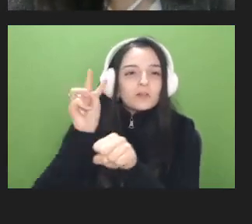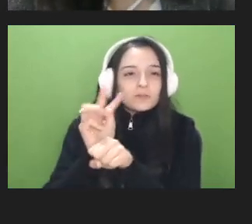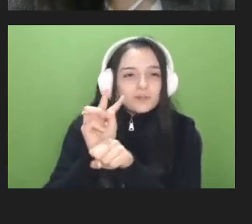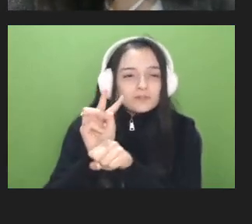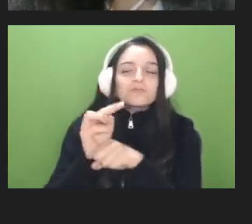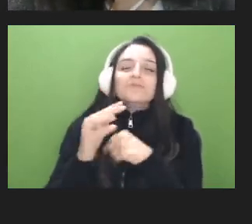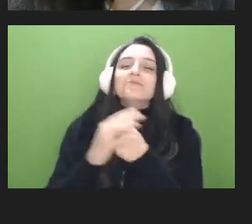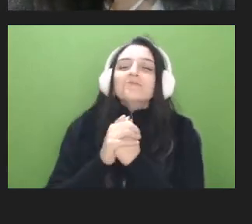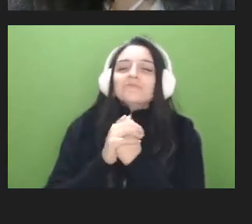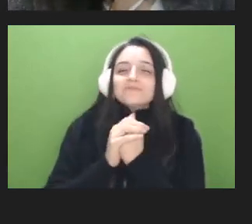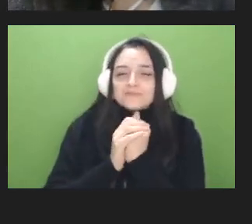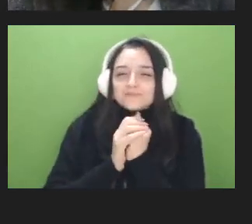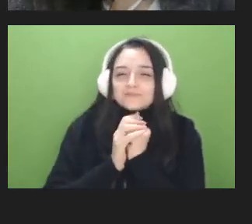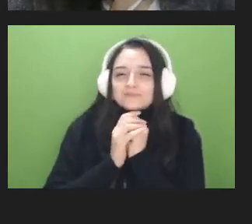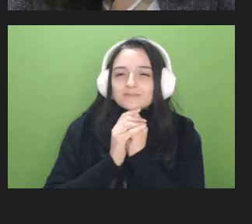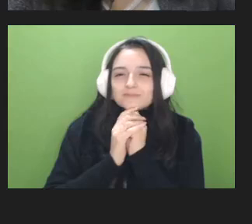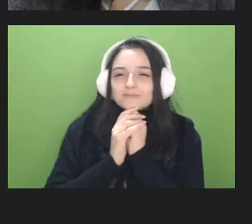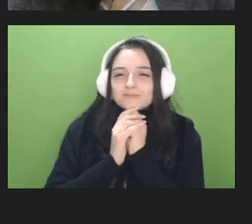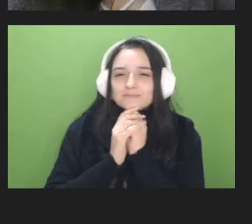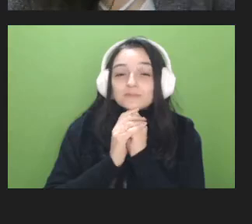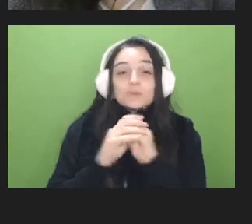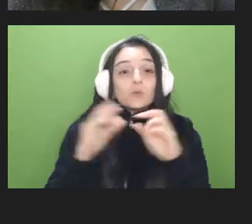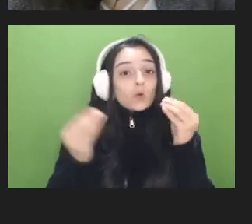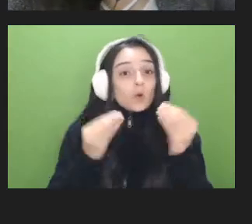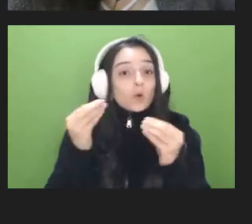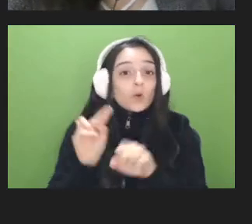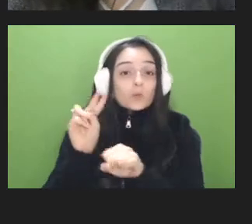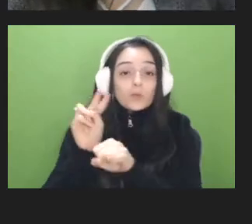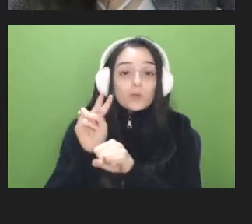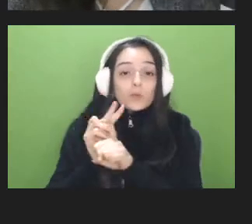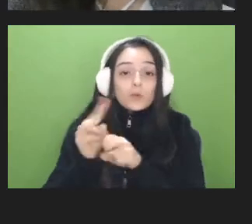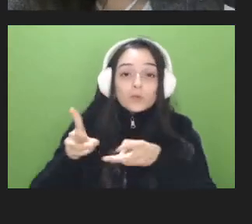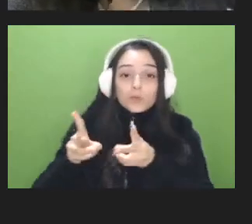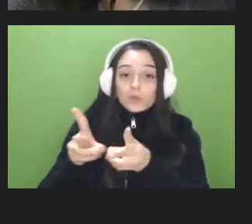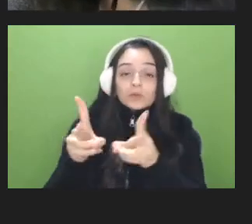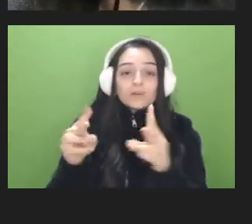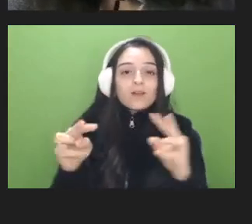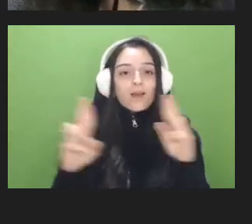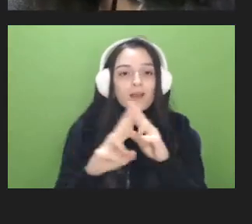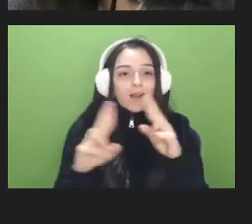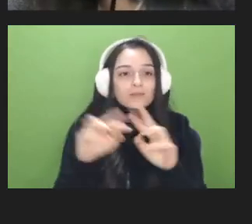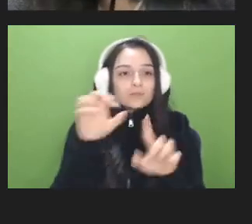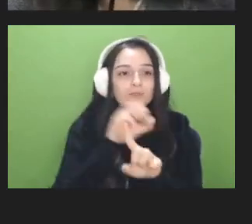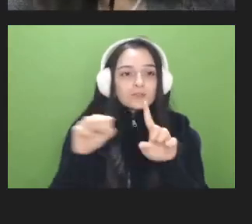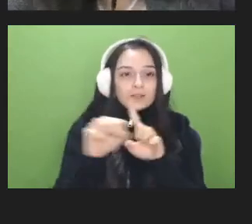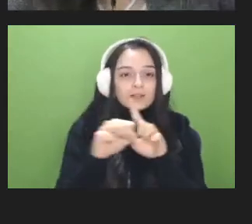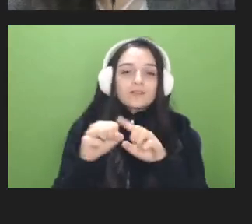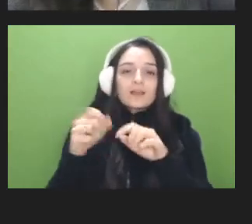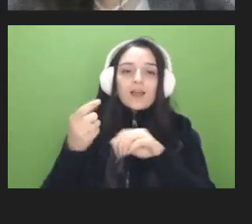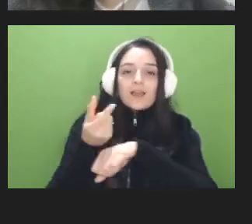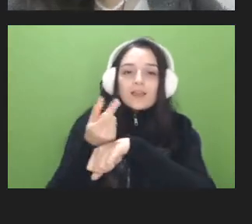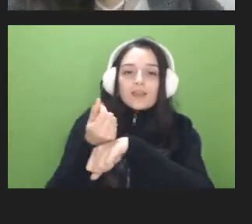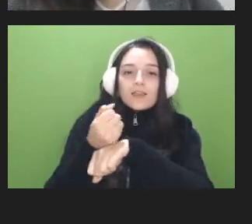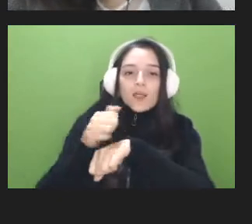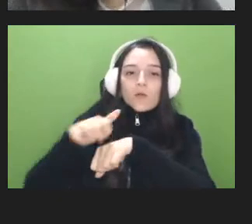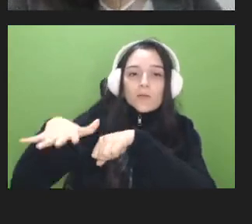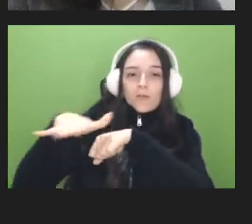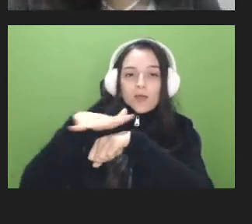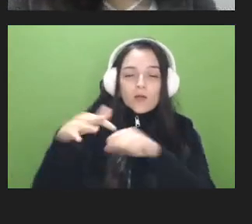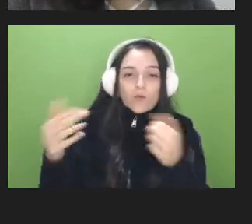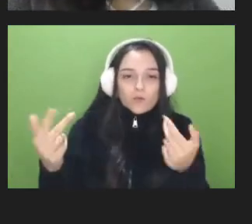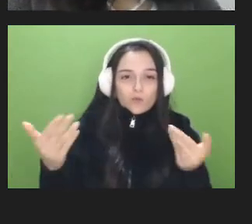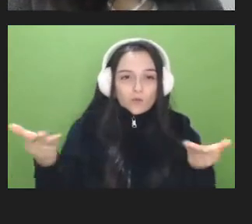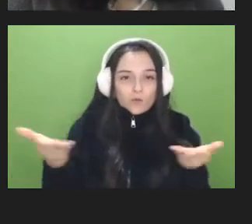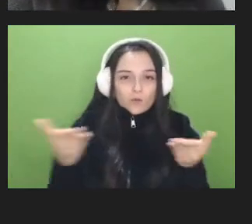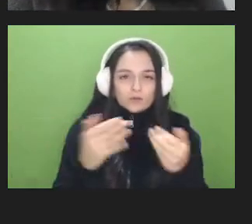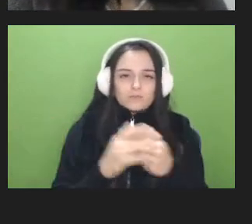Como manter práticas genuínas de cuidado numa sociedade neoliberal, como é a que a gente tem hoje? Em outras